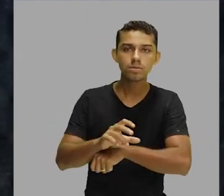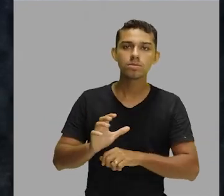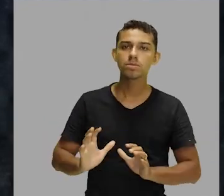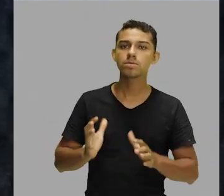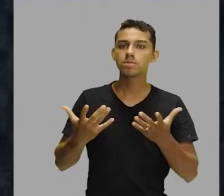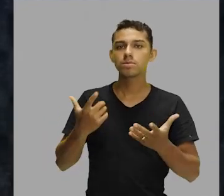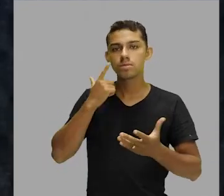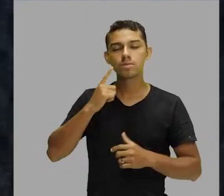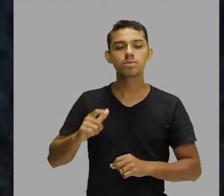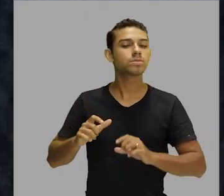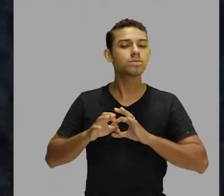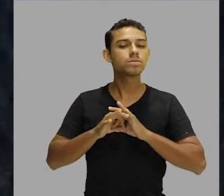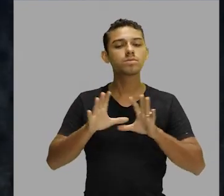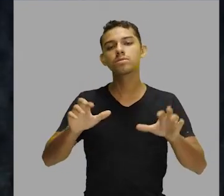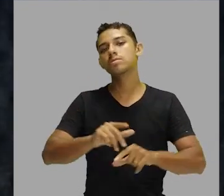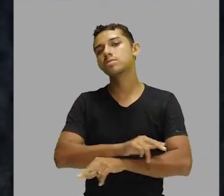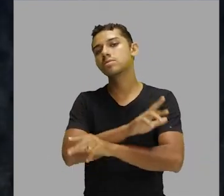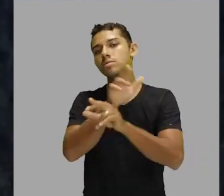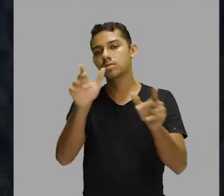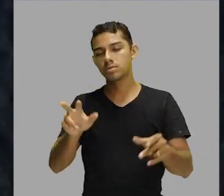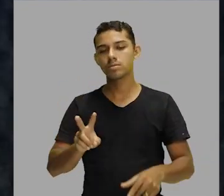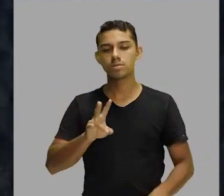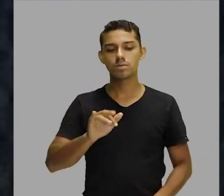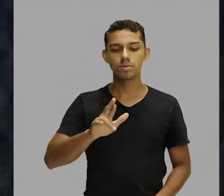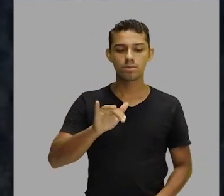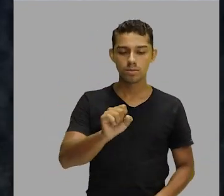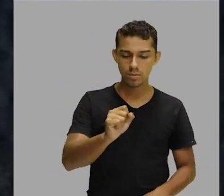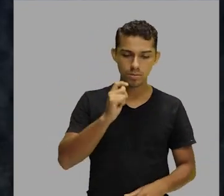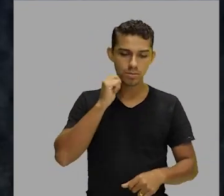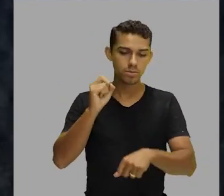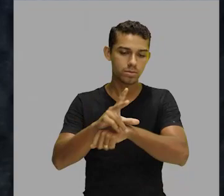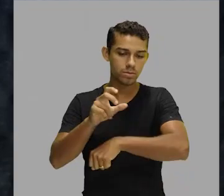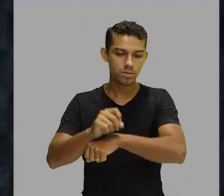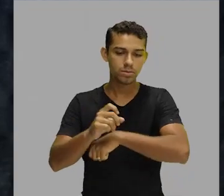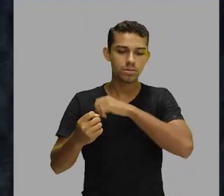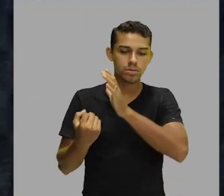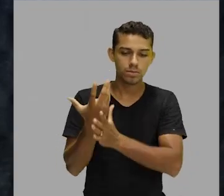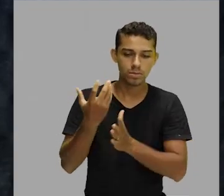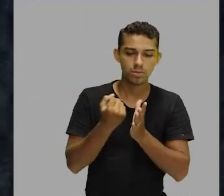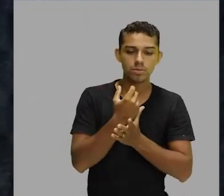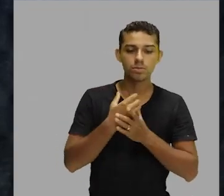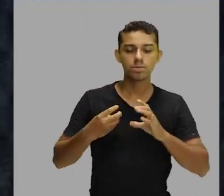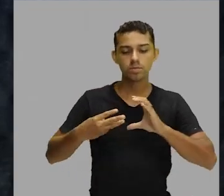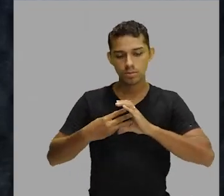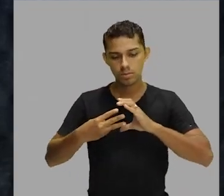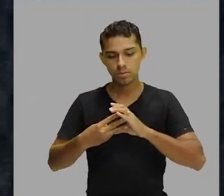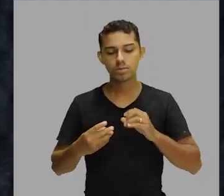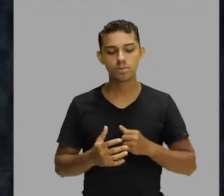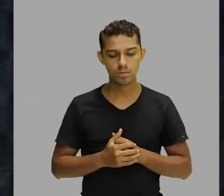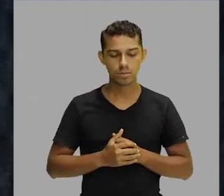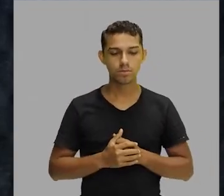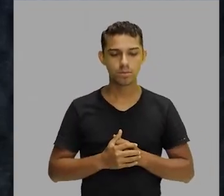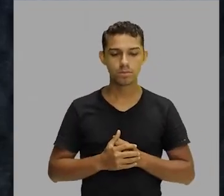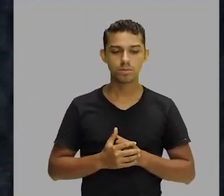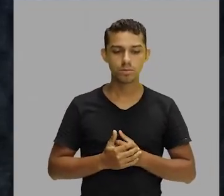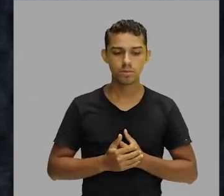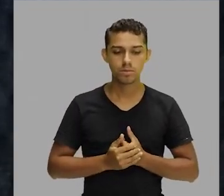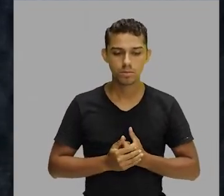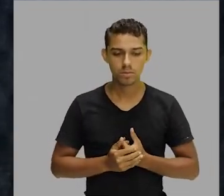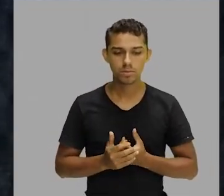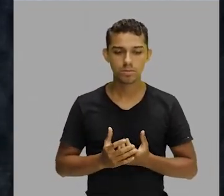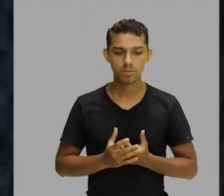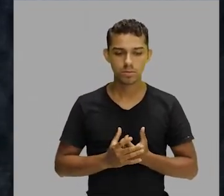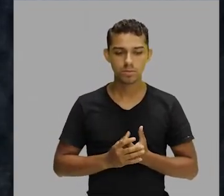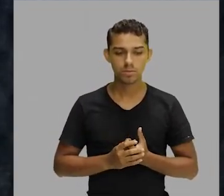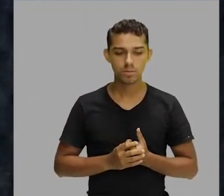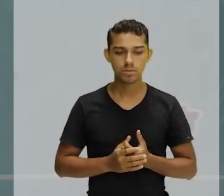ocorre a liberação dos milhares e milhares de vírus que foram produzidos no interior dessa célula. Tá? Agora nós vamos falar do